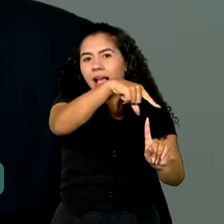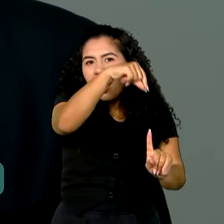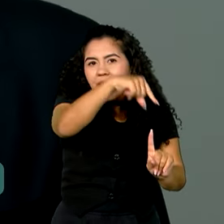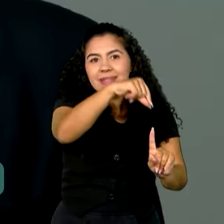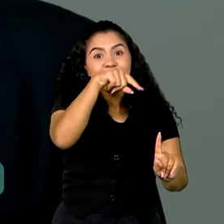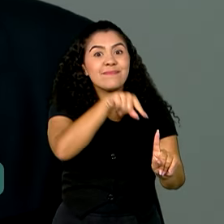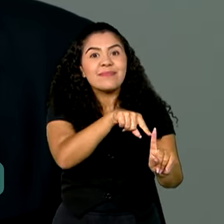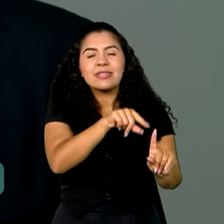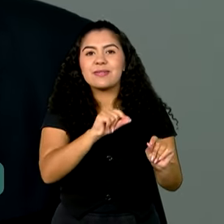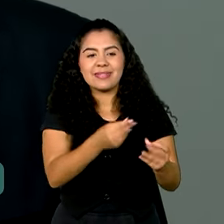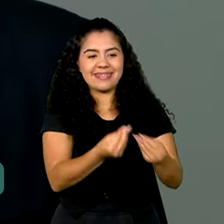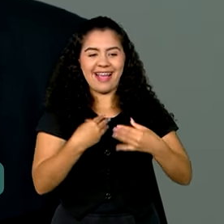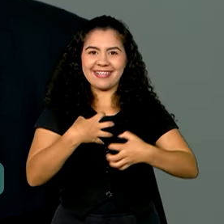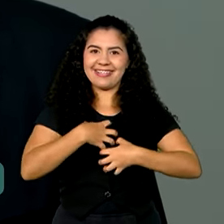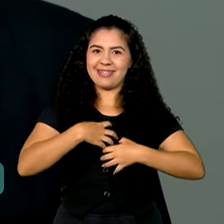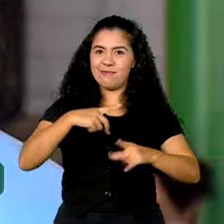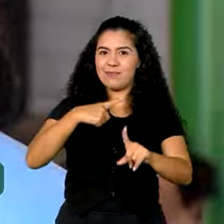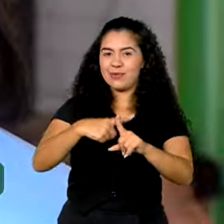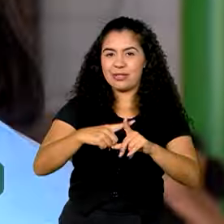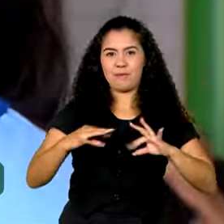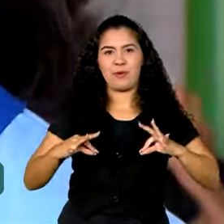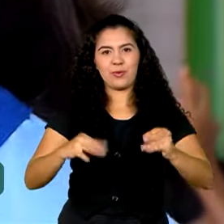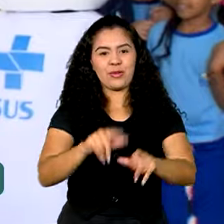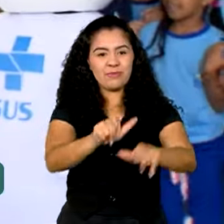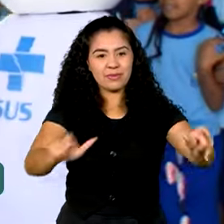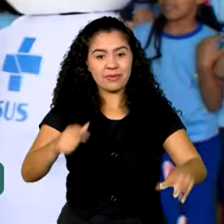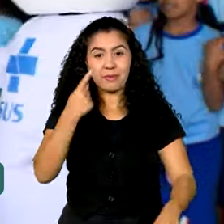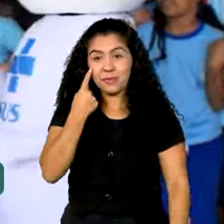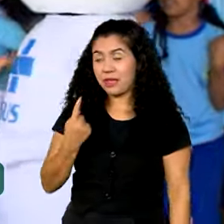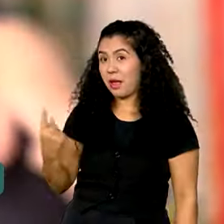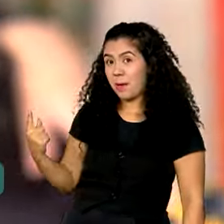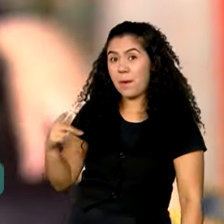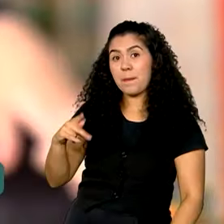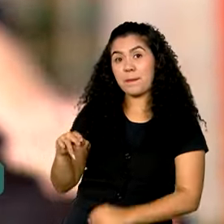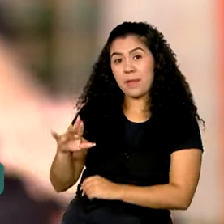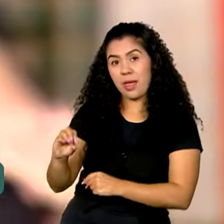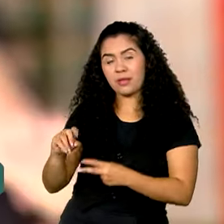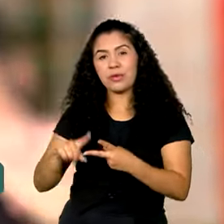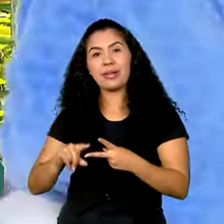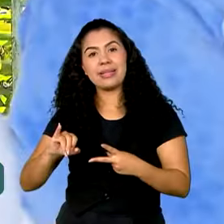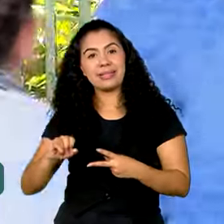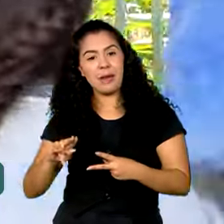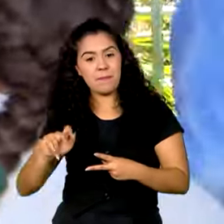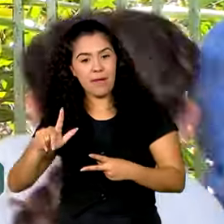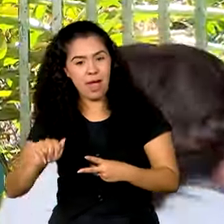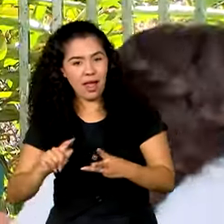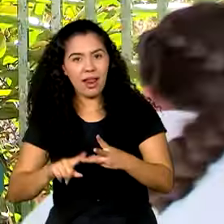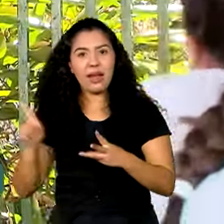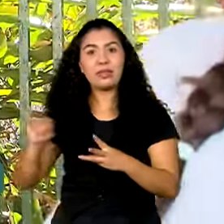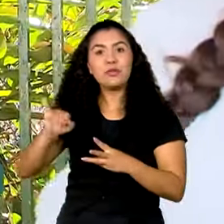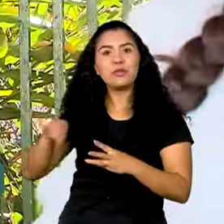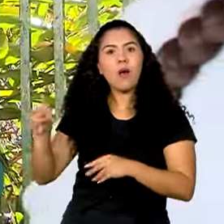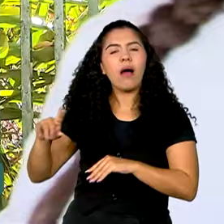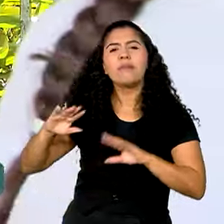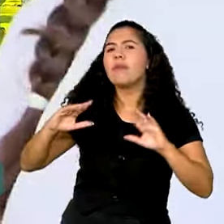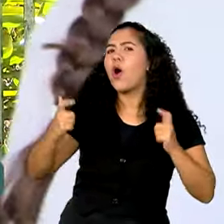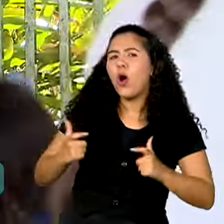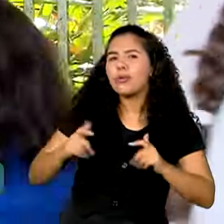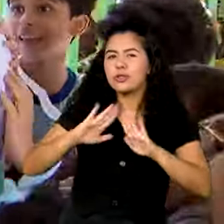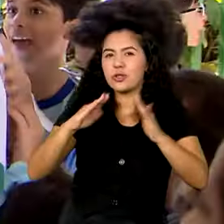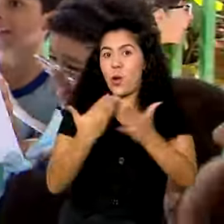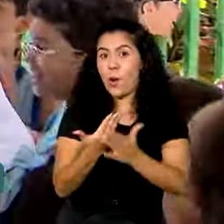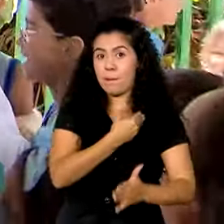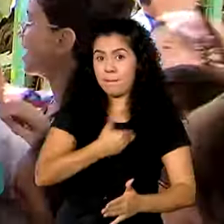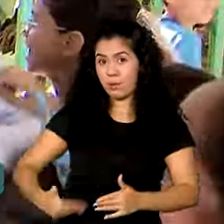um sentimento positivo para todas as pessoas. O Pedro, a Isabela e o João Alexandre, que estudam numa escola pública em